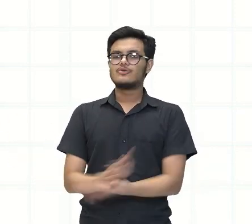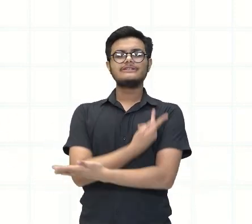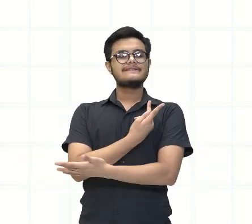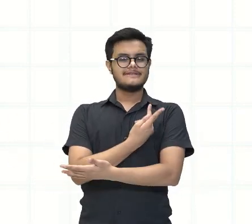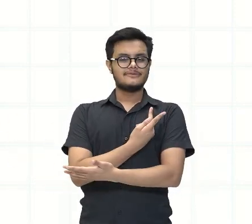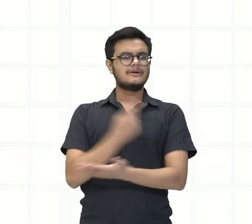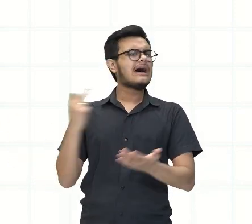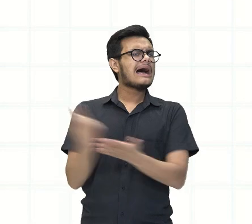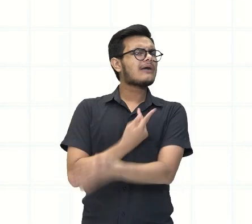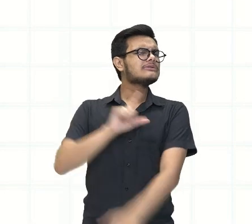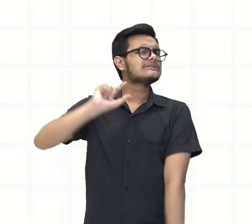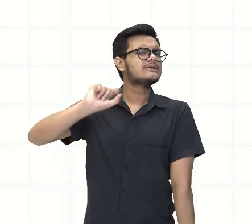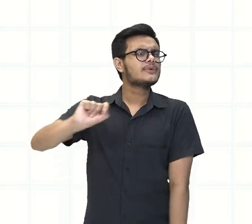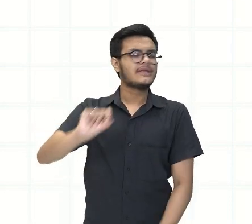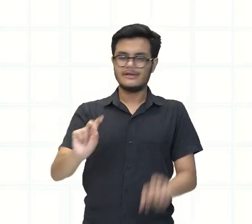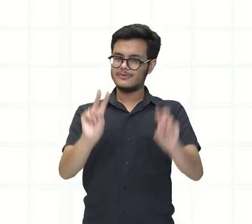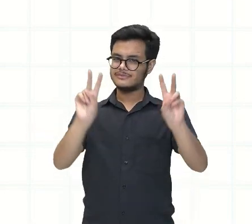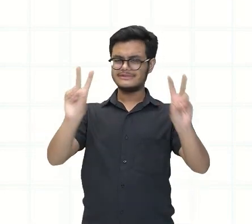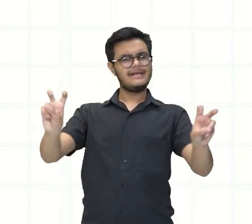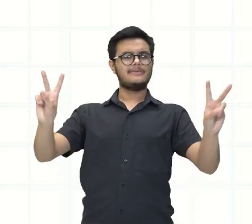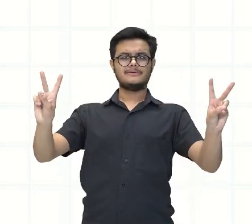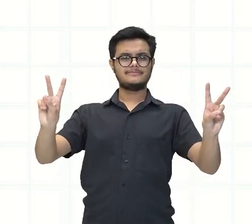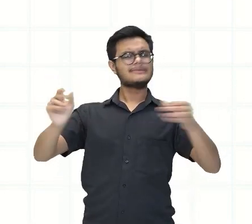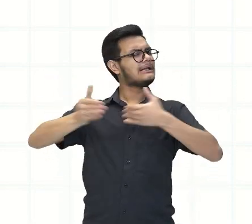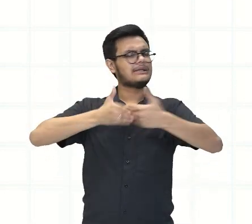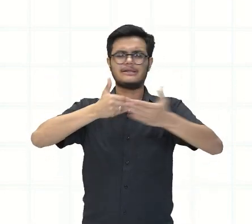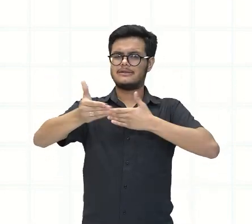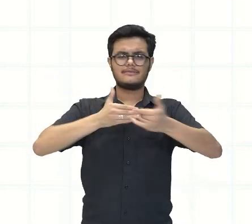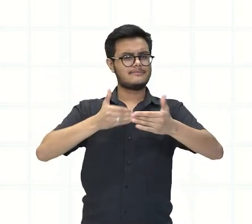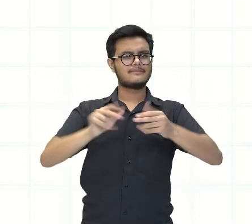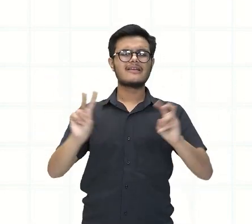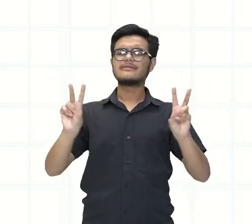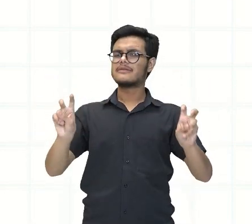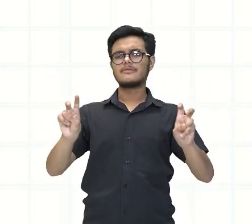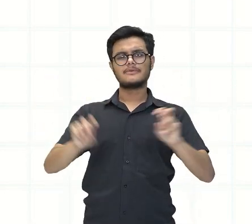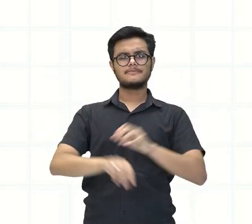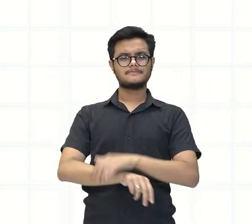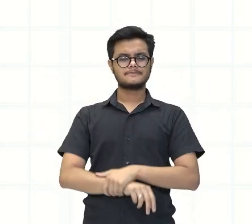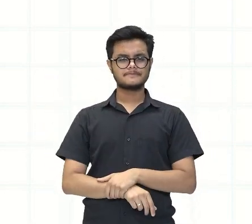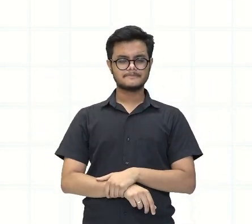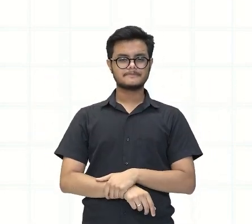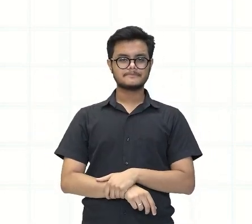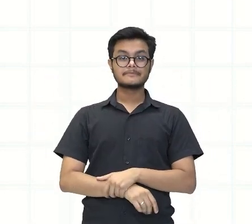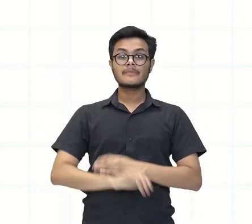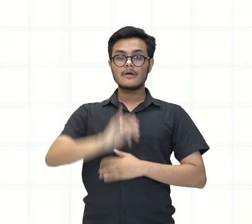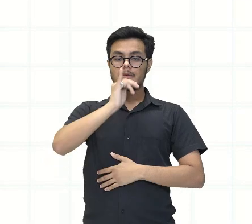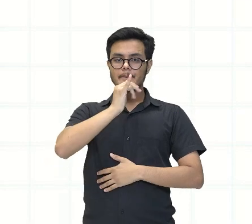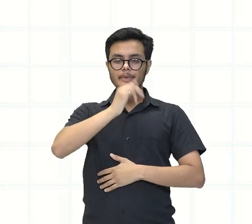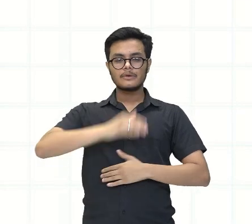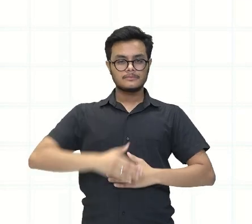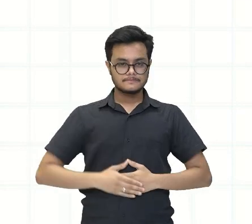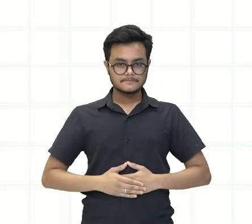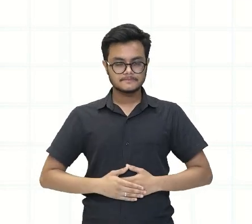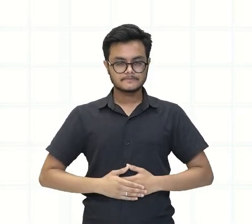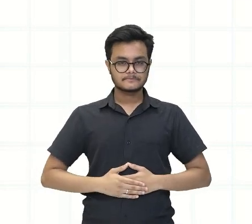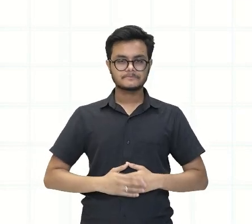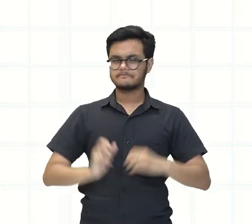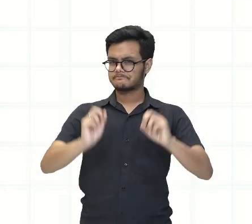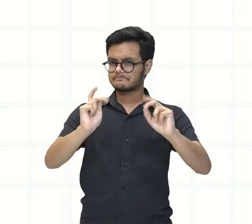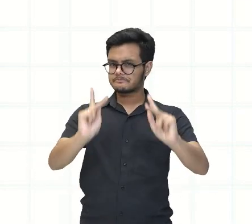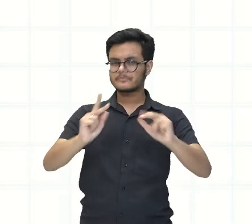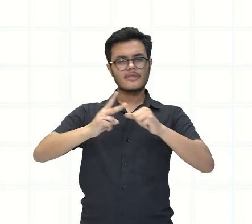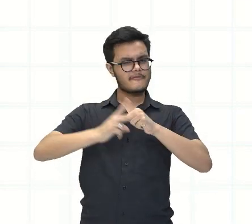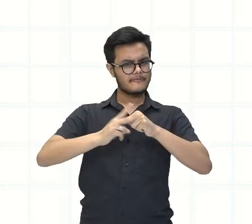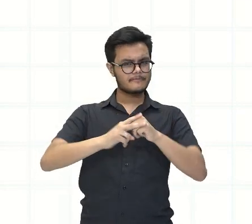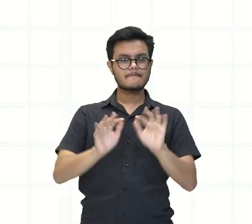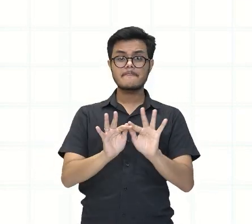processo de expressão de uma ação, tá? Quando eu tenho verbos nesse processo de expressão